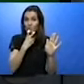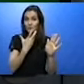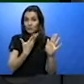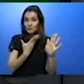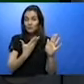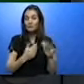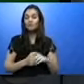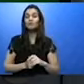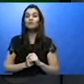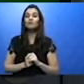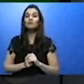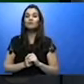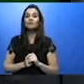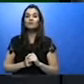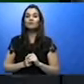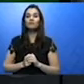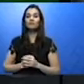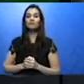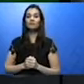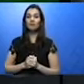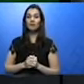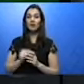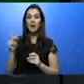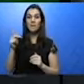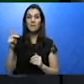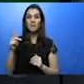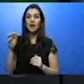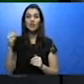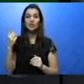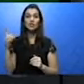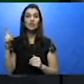nosso texto. Na página 15.